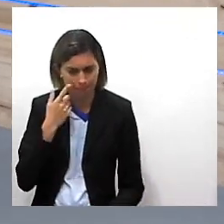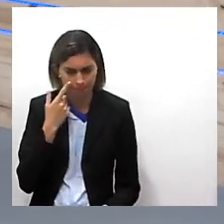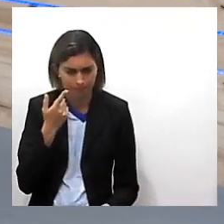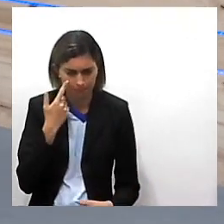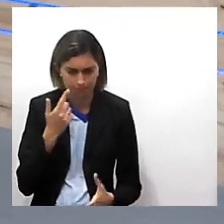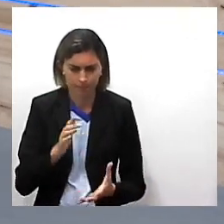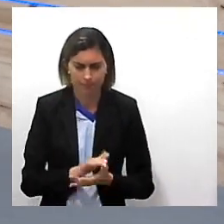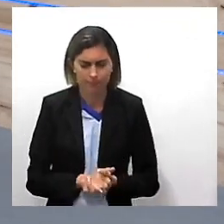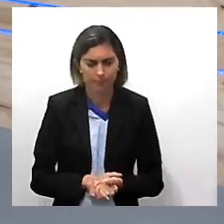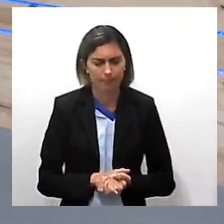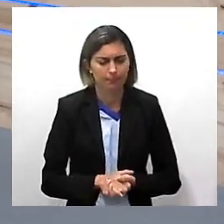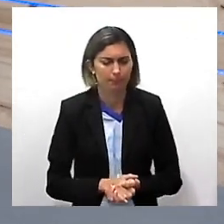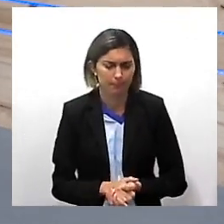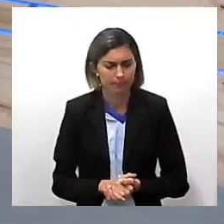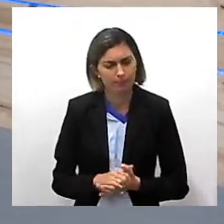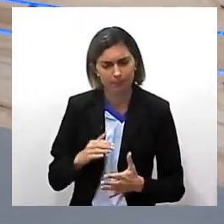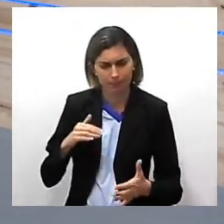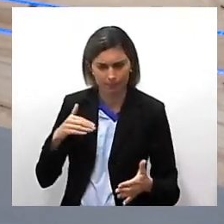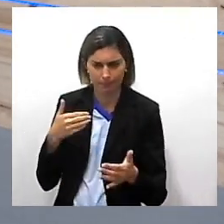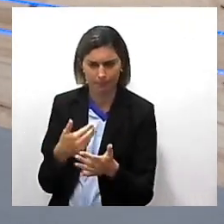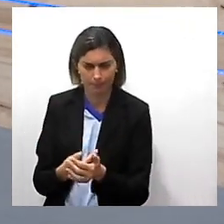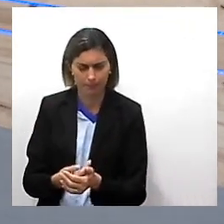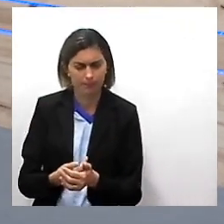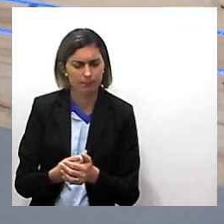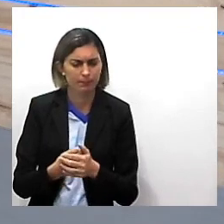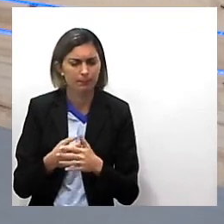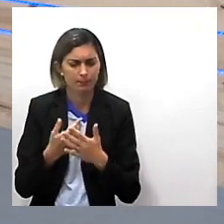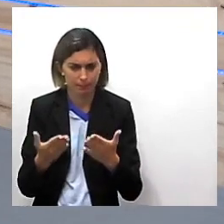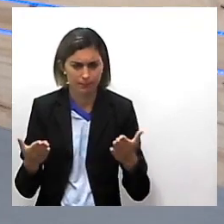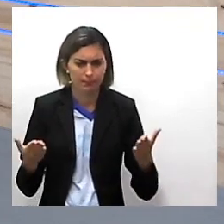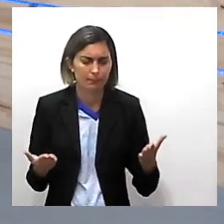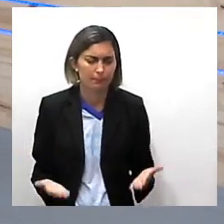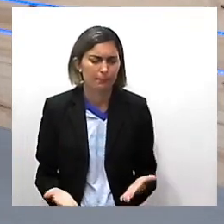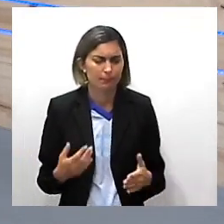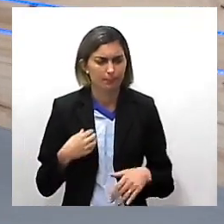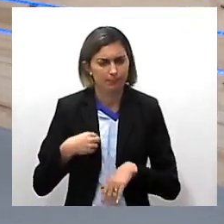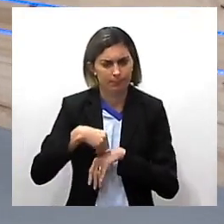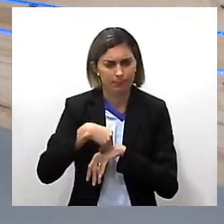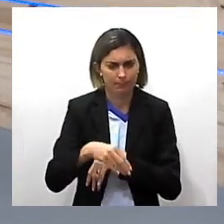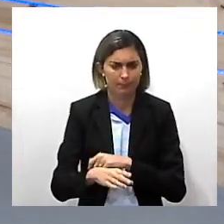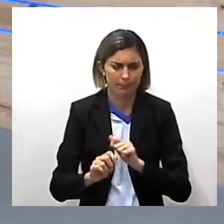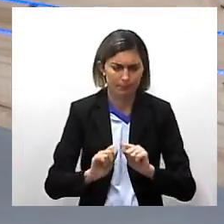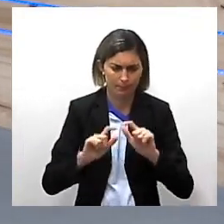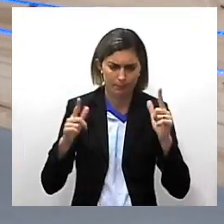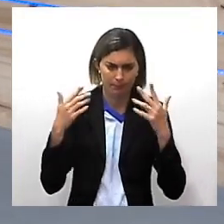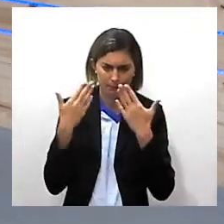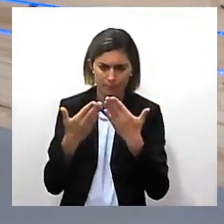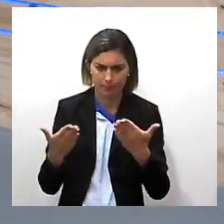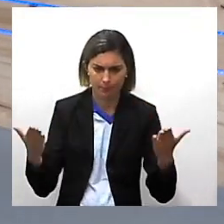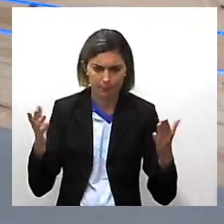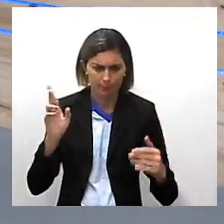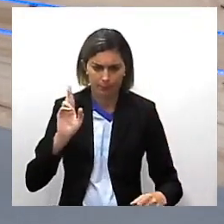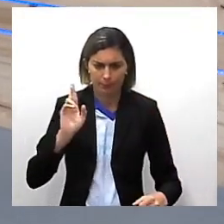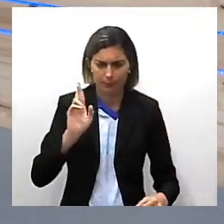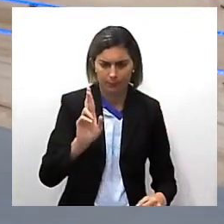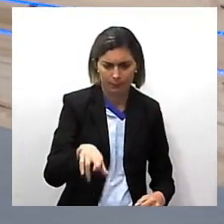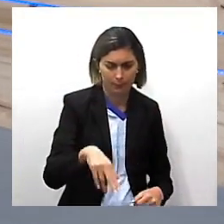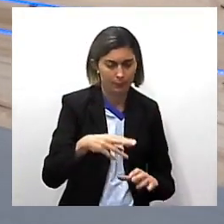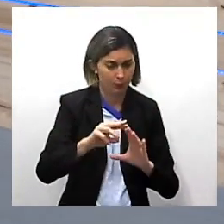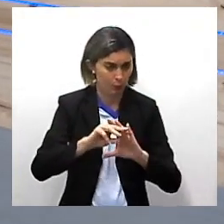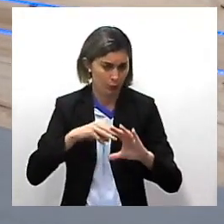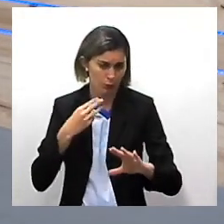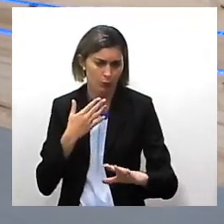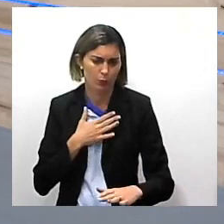só. A próxima questão é uma questão que eu vou deixar na tela para você responder e mandar para